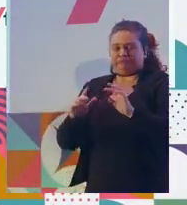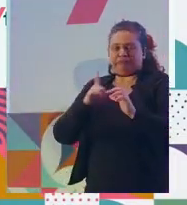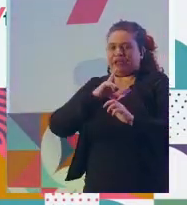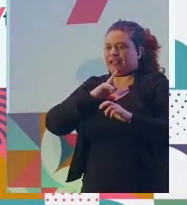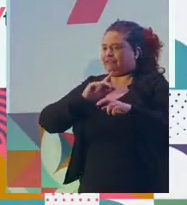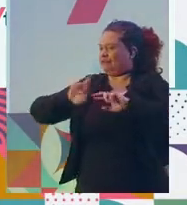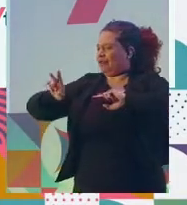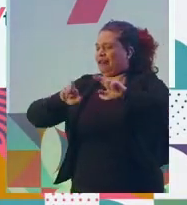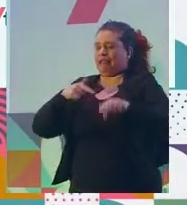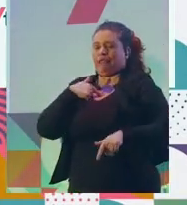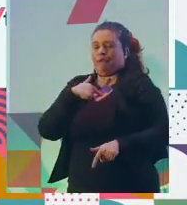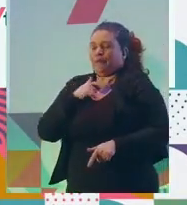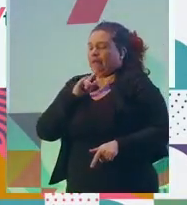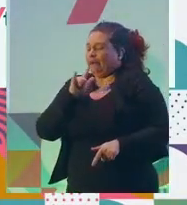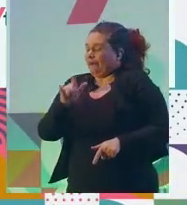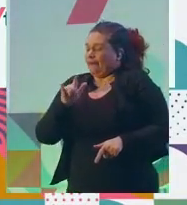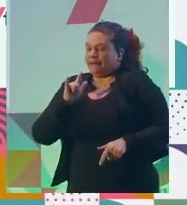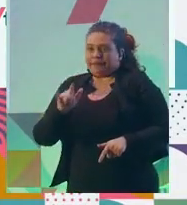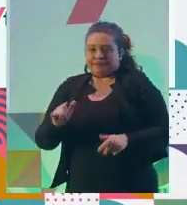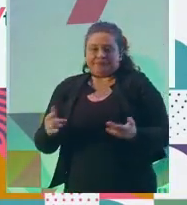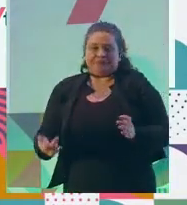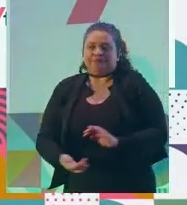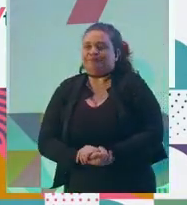O que mais?